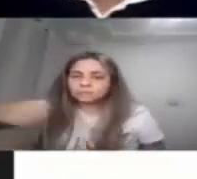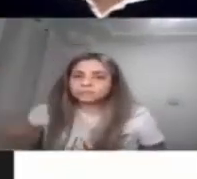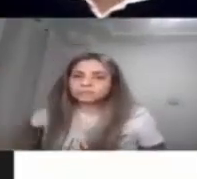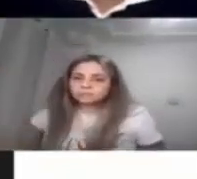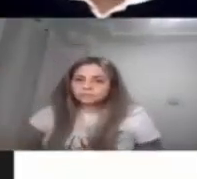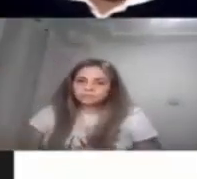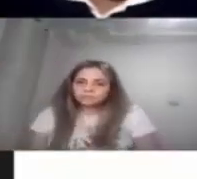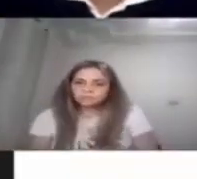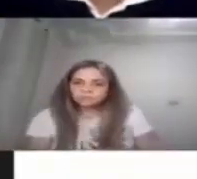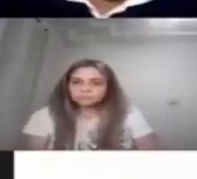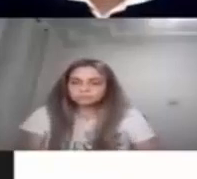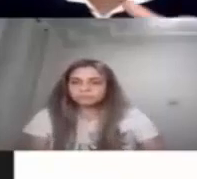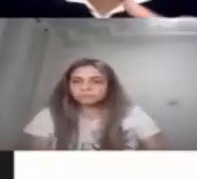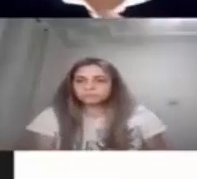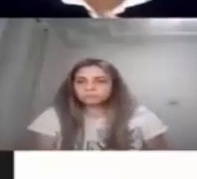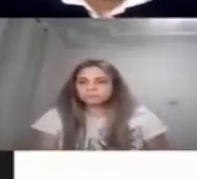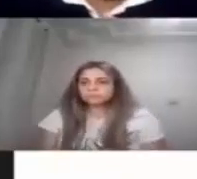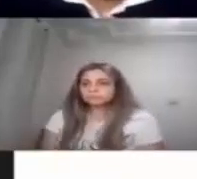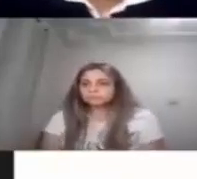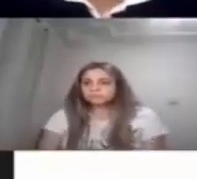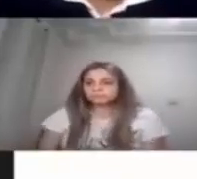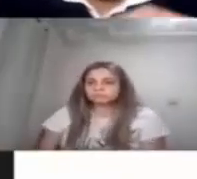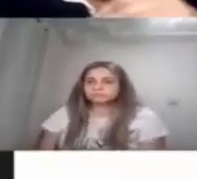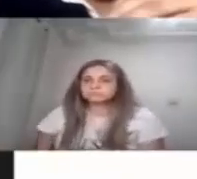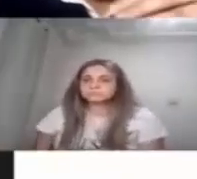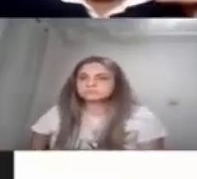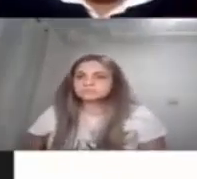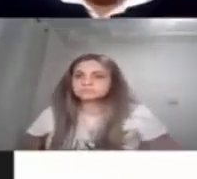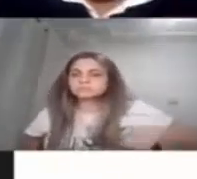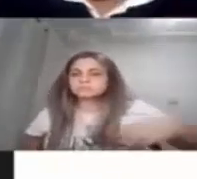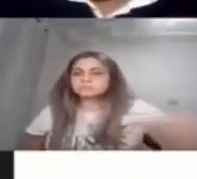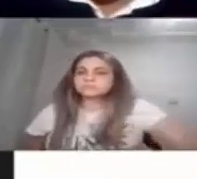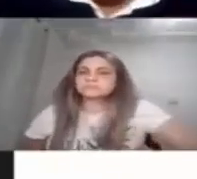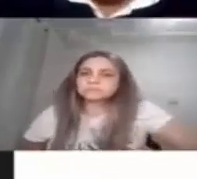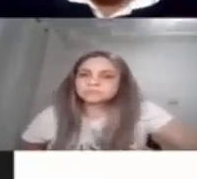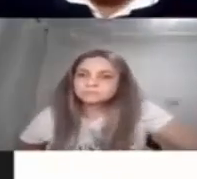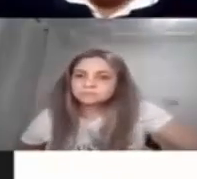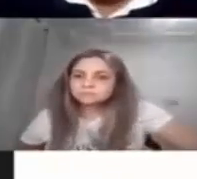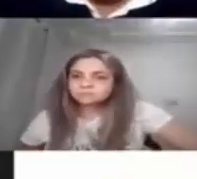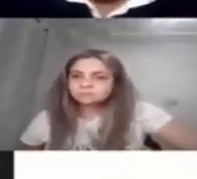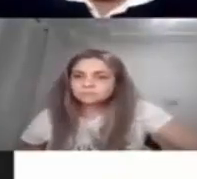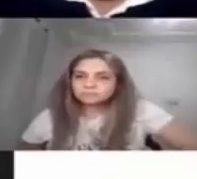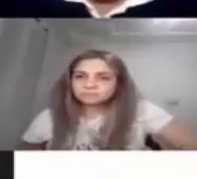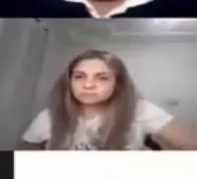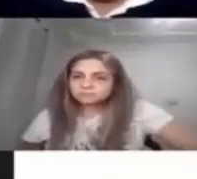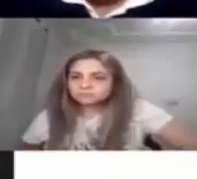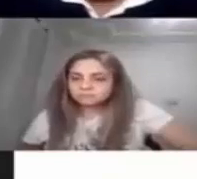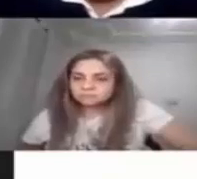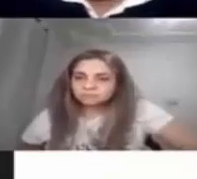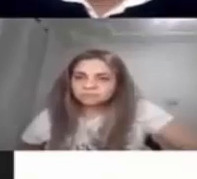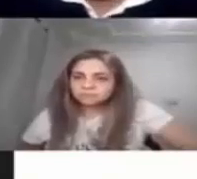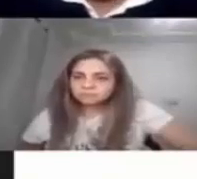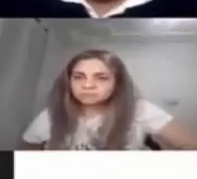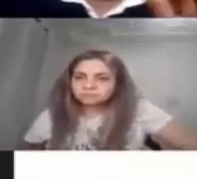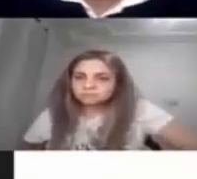ticando as opções que você vai eliminando. Então, a questão da memória no mundo dos mortos, a própria